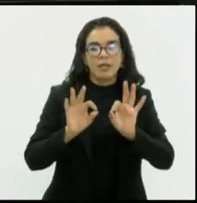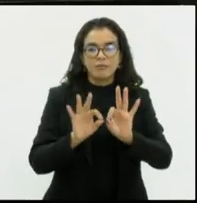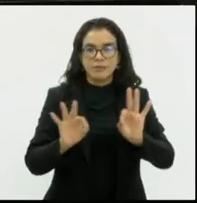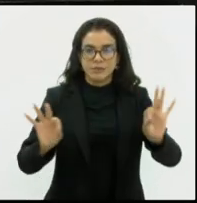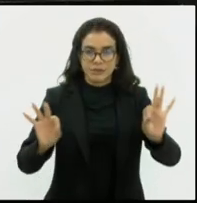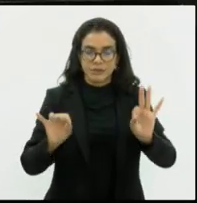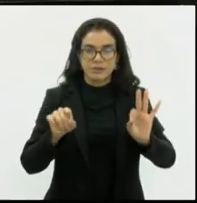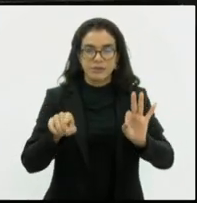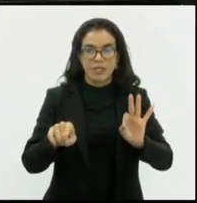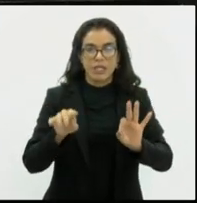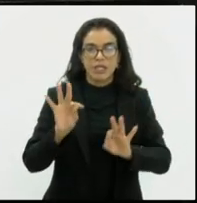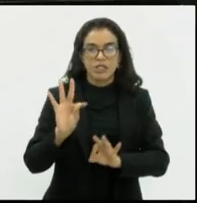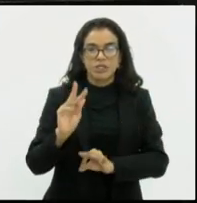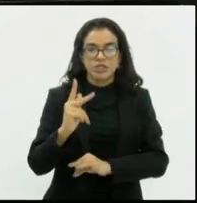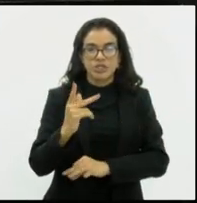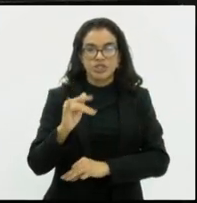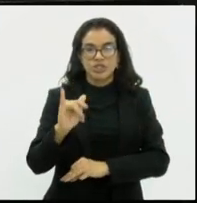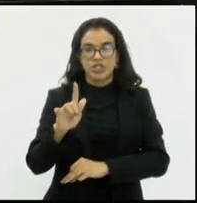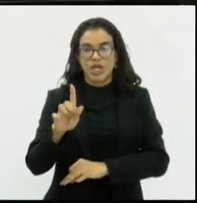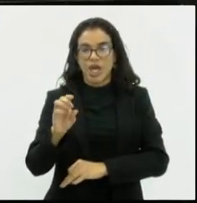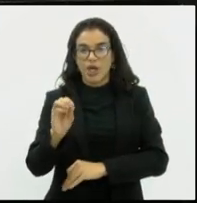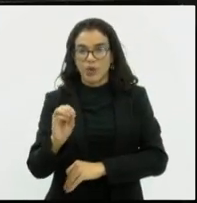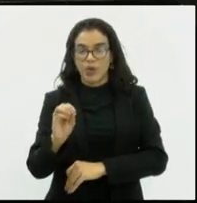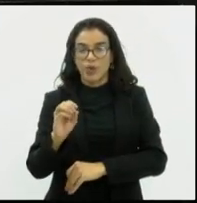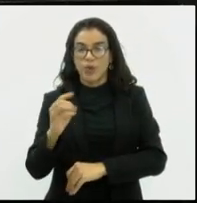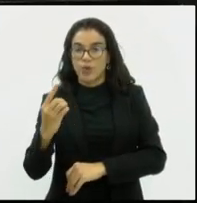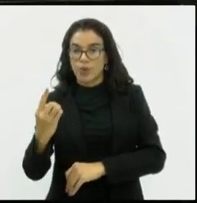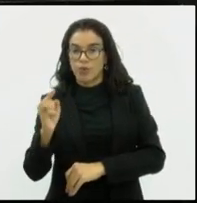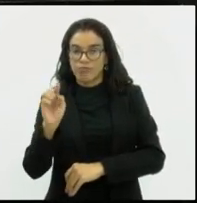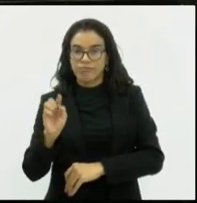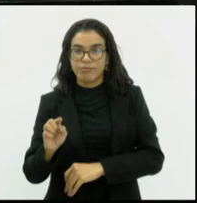em Tiago 1,12, que diz: